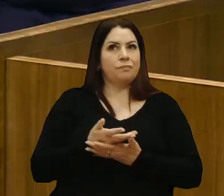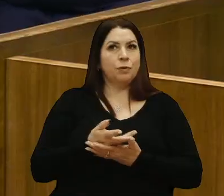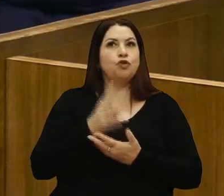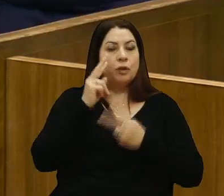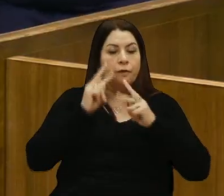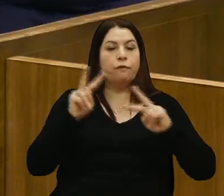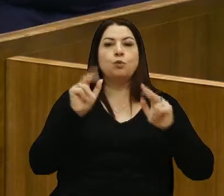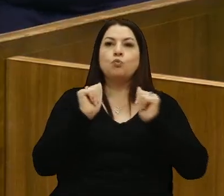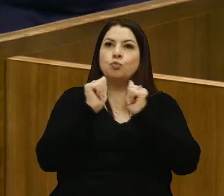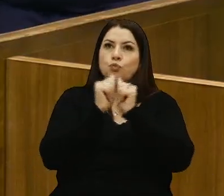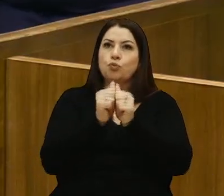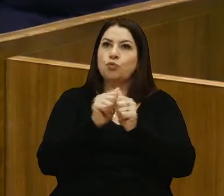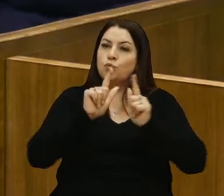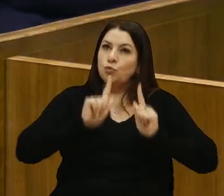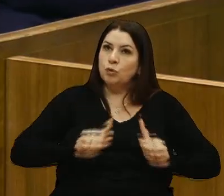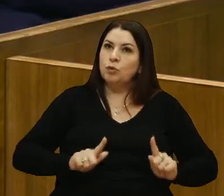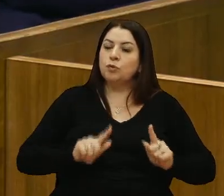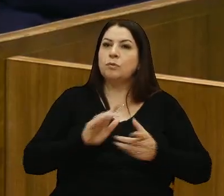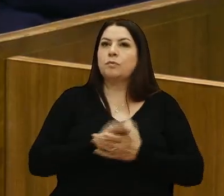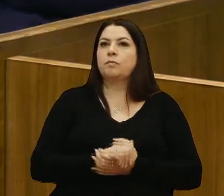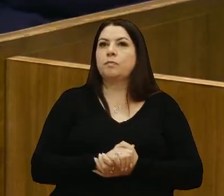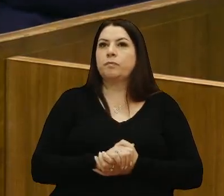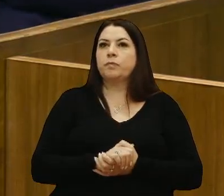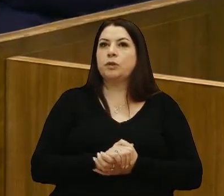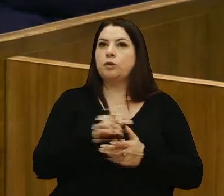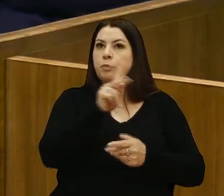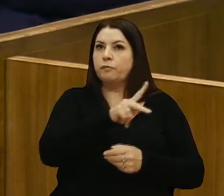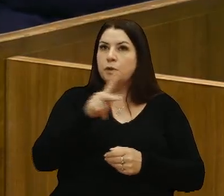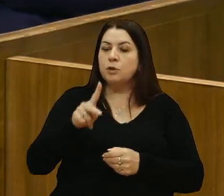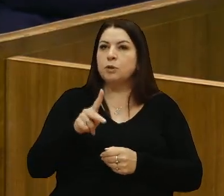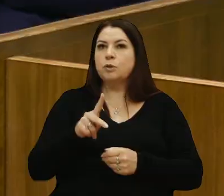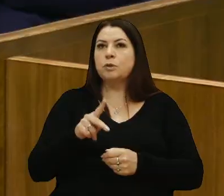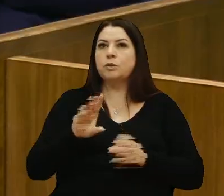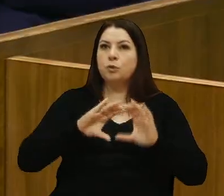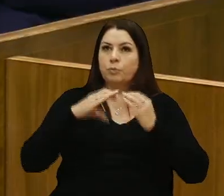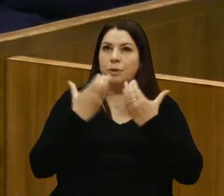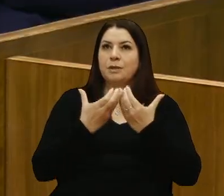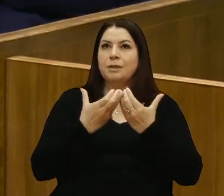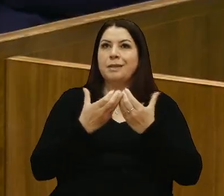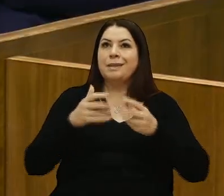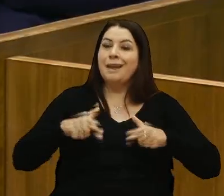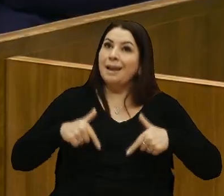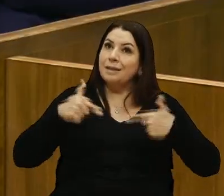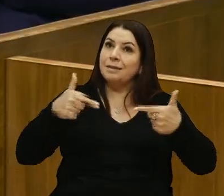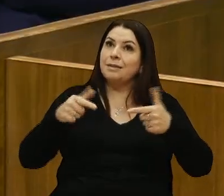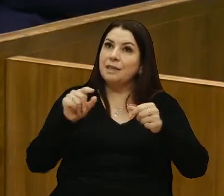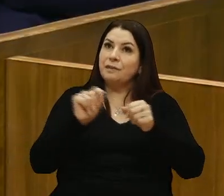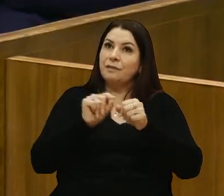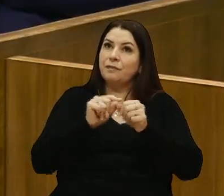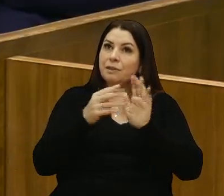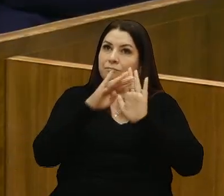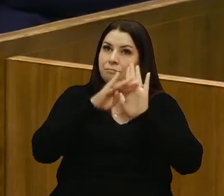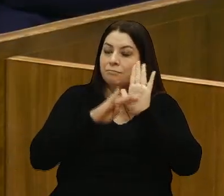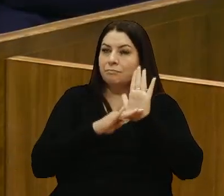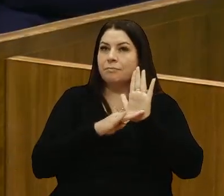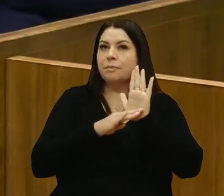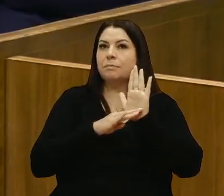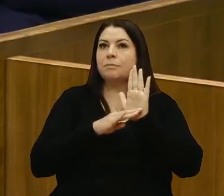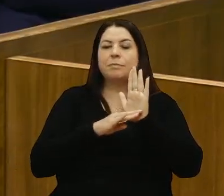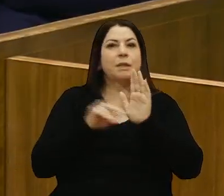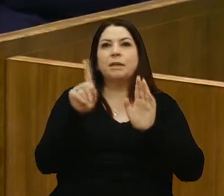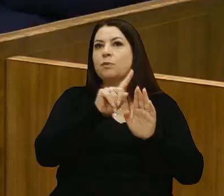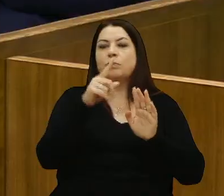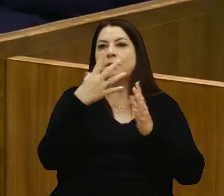viu, junto com os gestores, com os professores e com as comunidades, as ações que a gente vai estabelecer para impedir